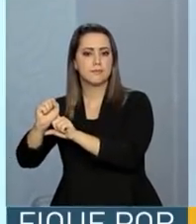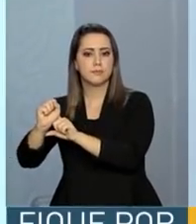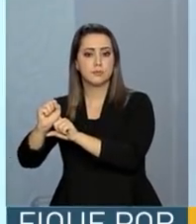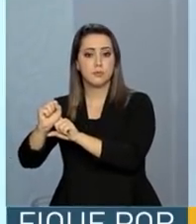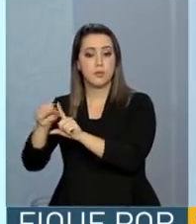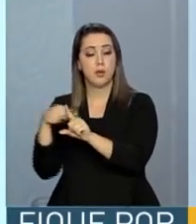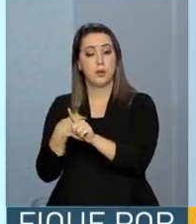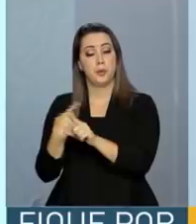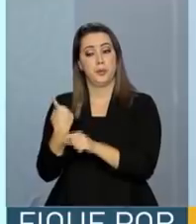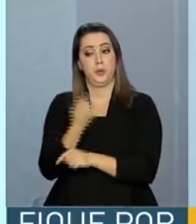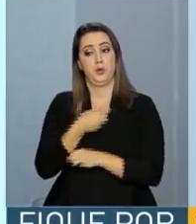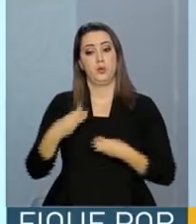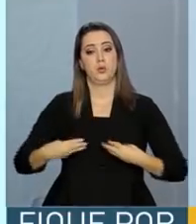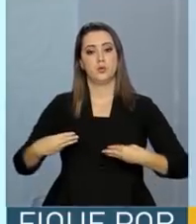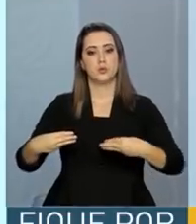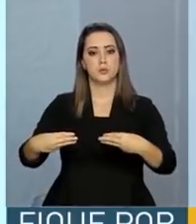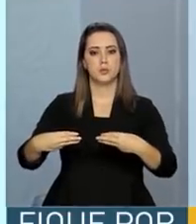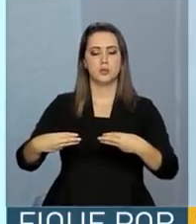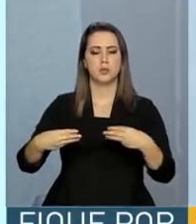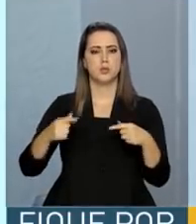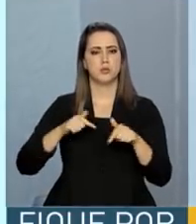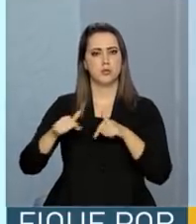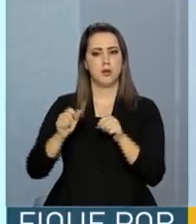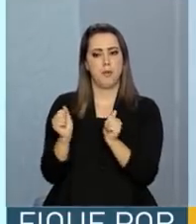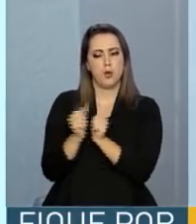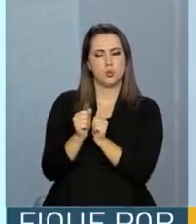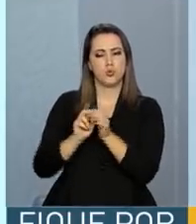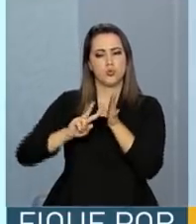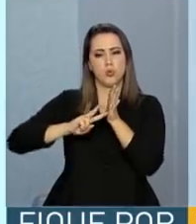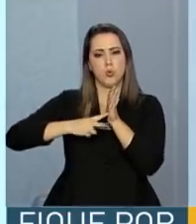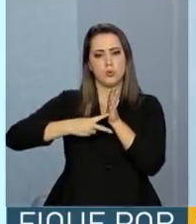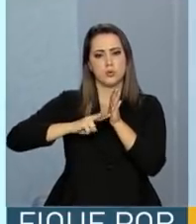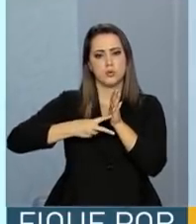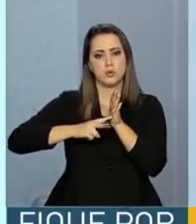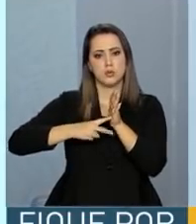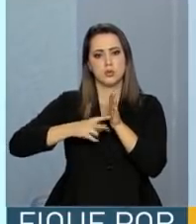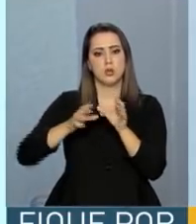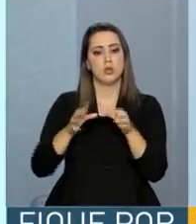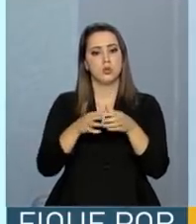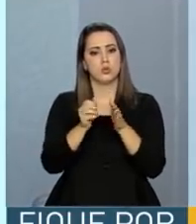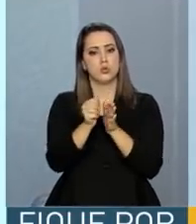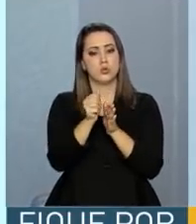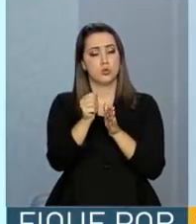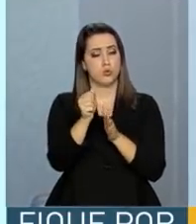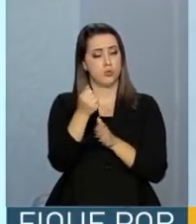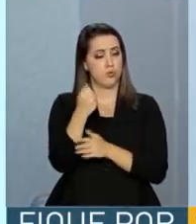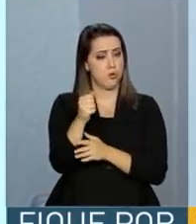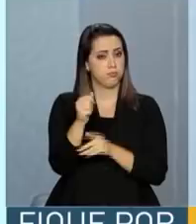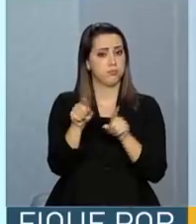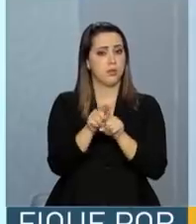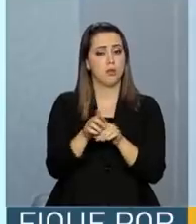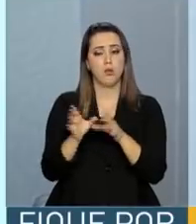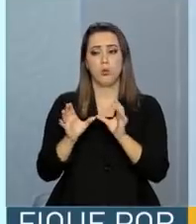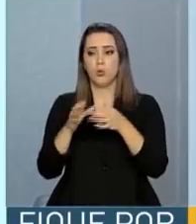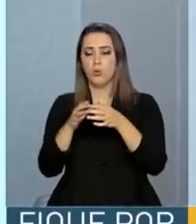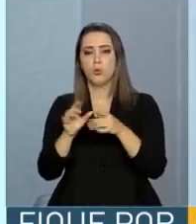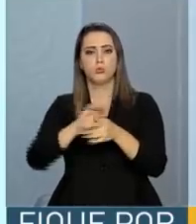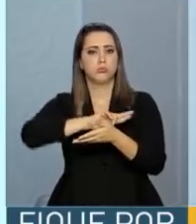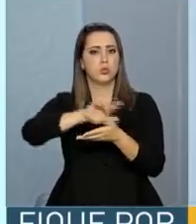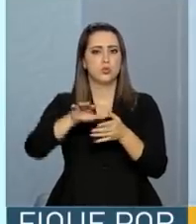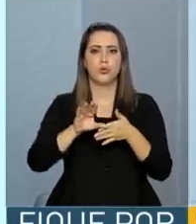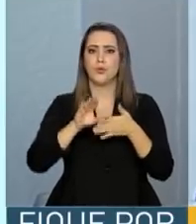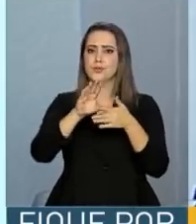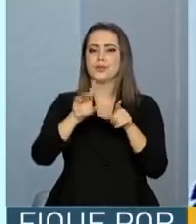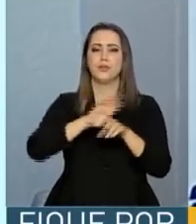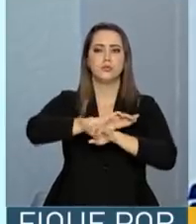em busca dos sindicatos das centrais sindicais das federações de comércio indústria serviços e fez um grande acordo tanto